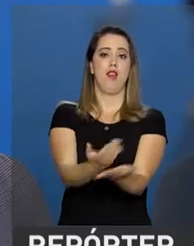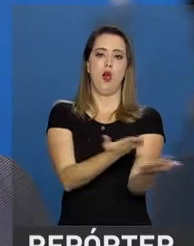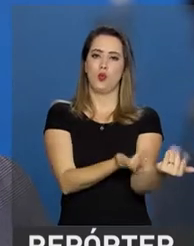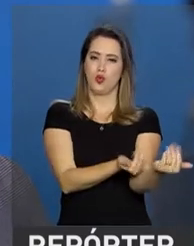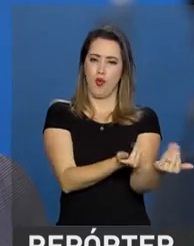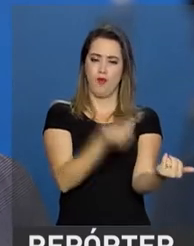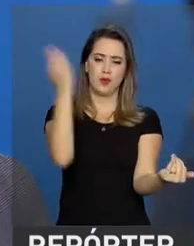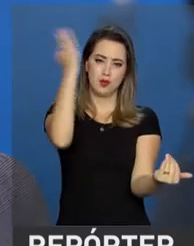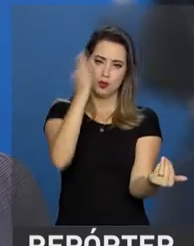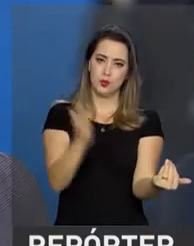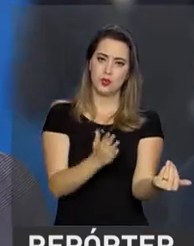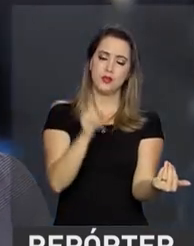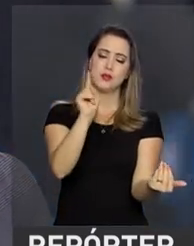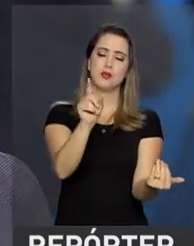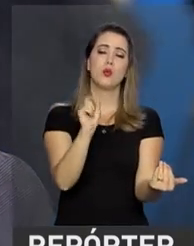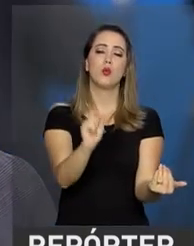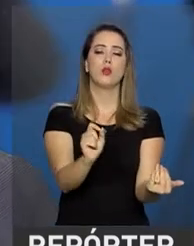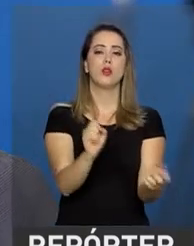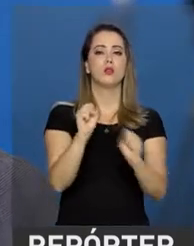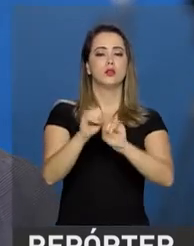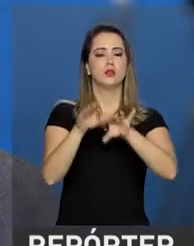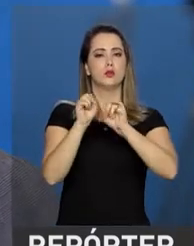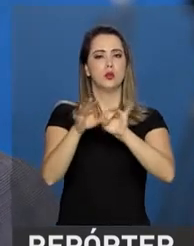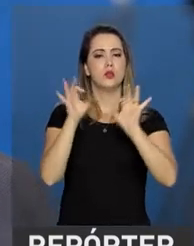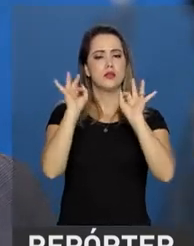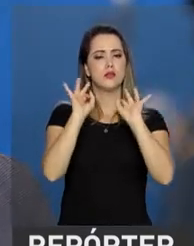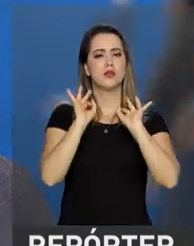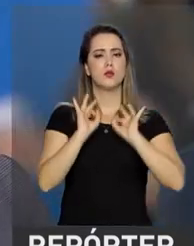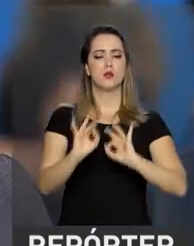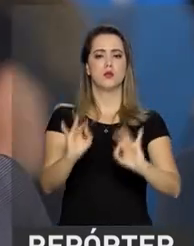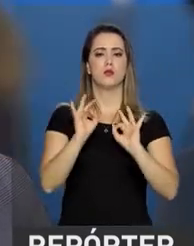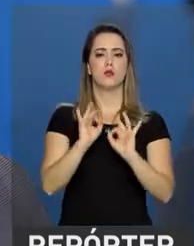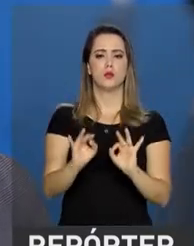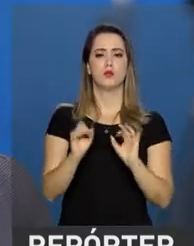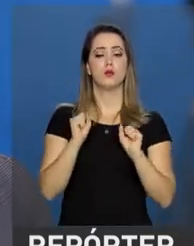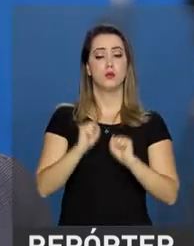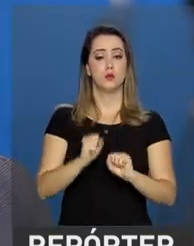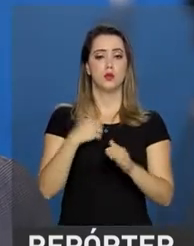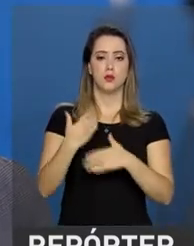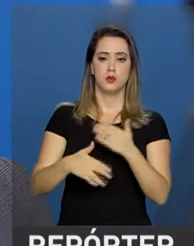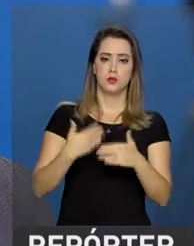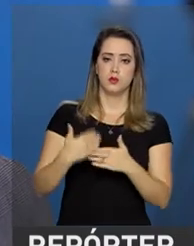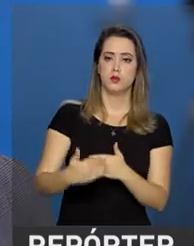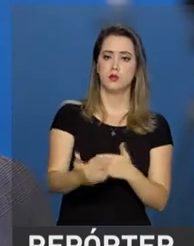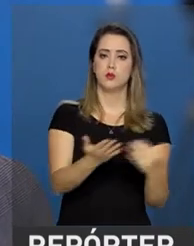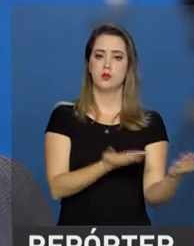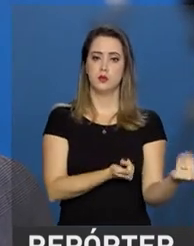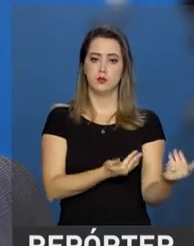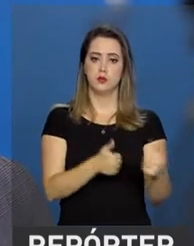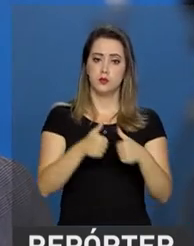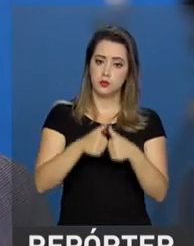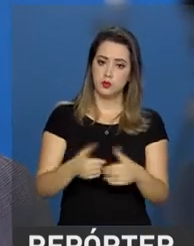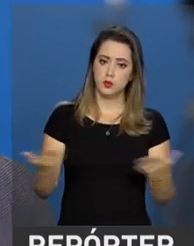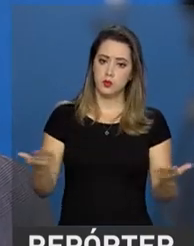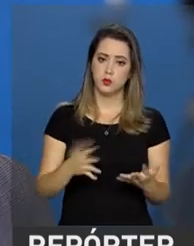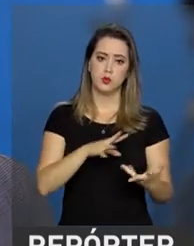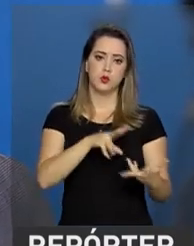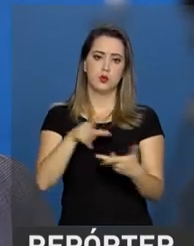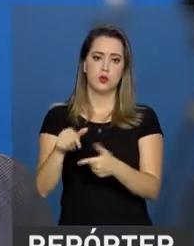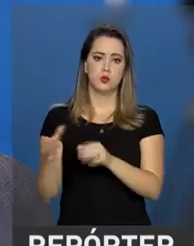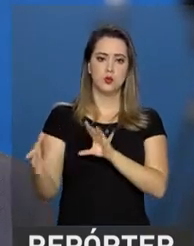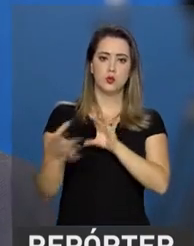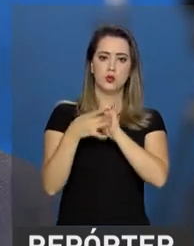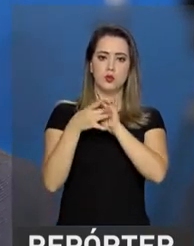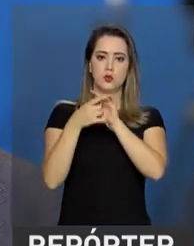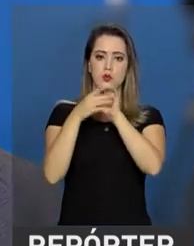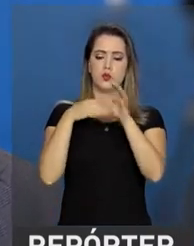brasileira do que uma educação qualificada que permita a esse jovem se colocar nesse mundo